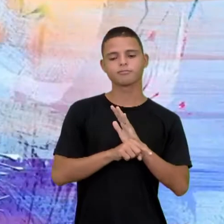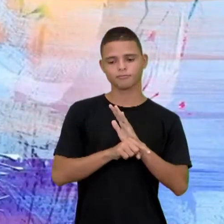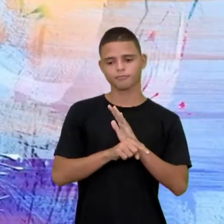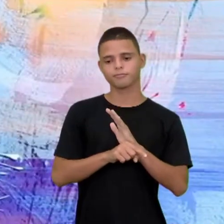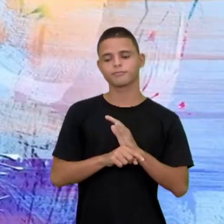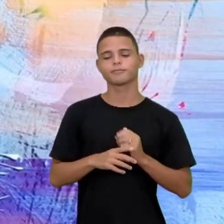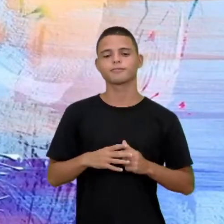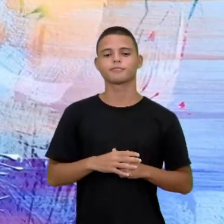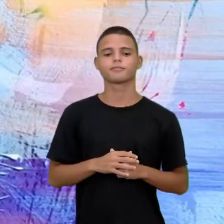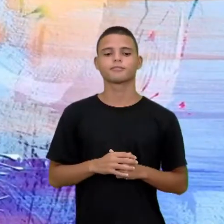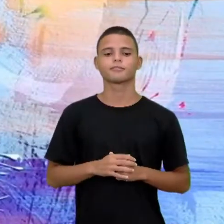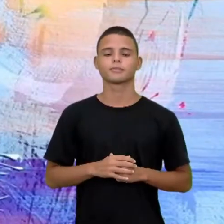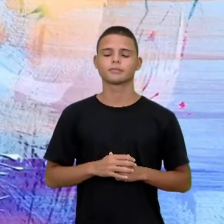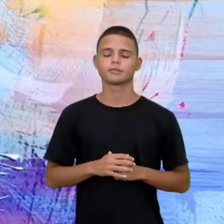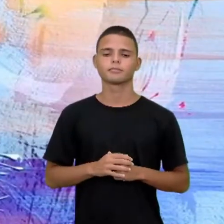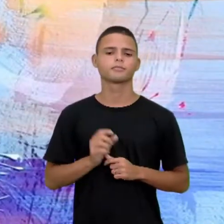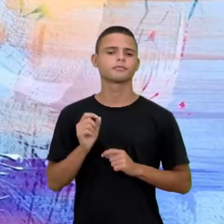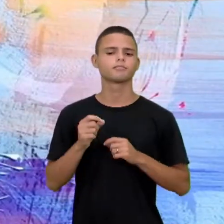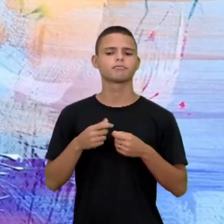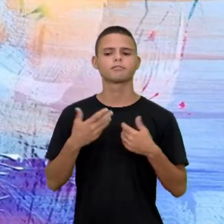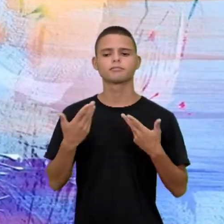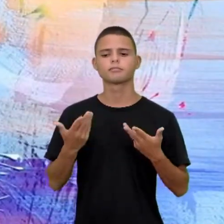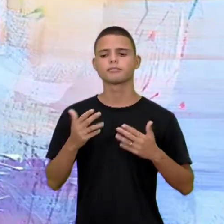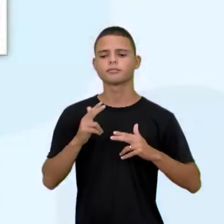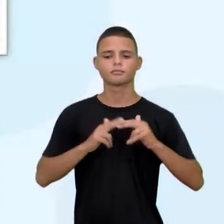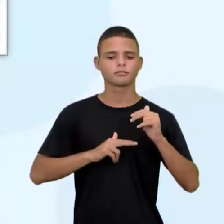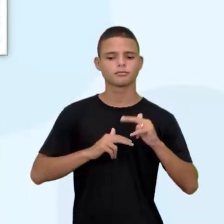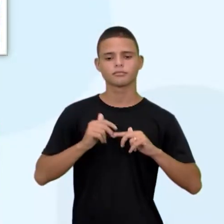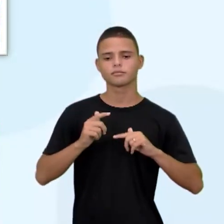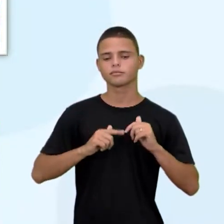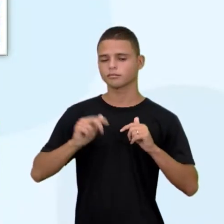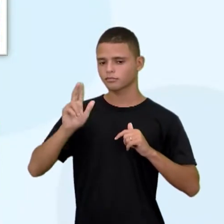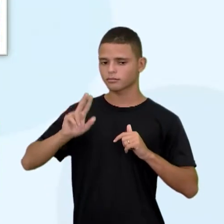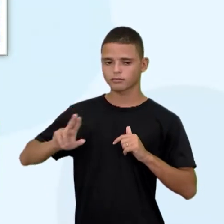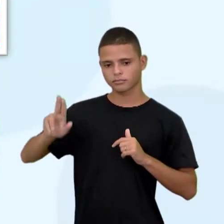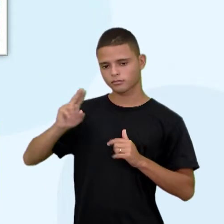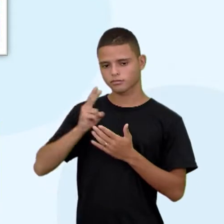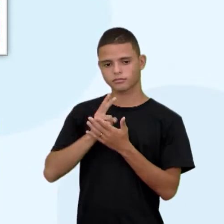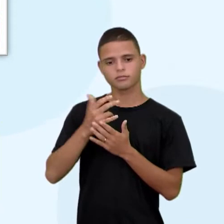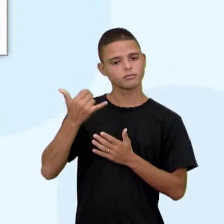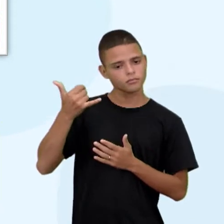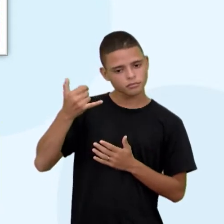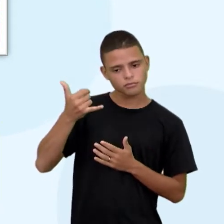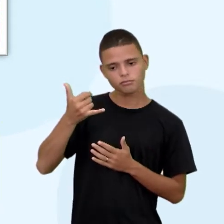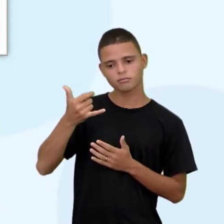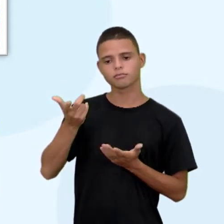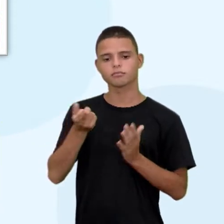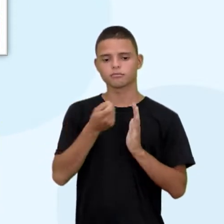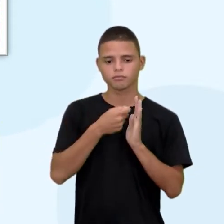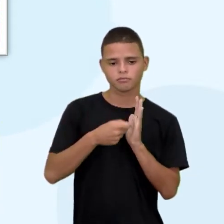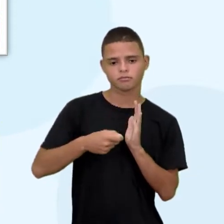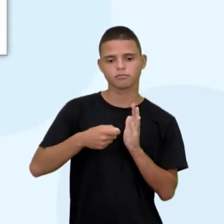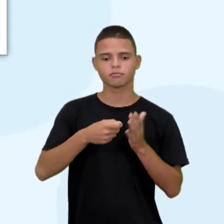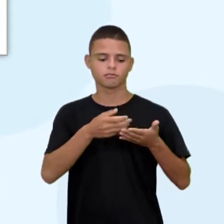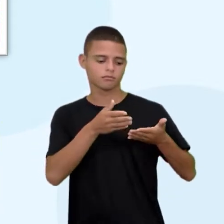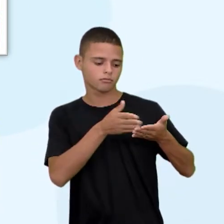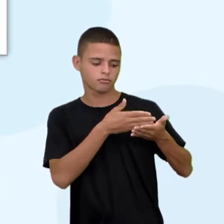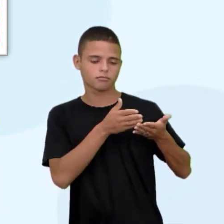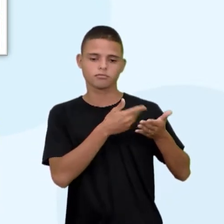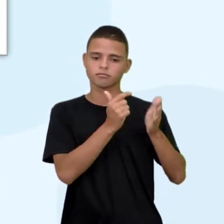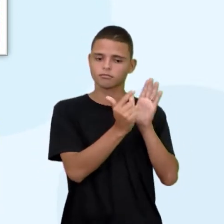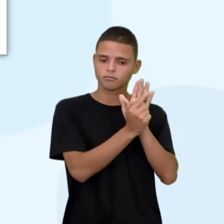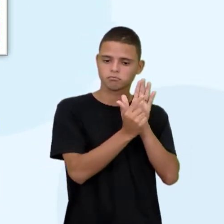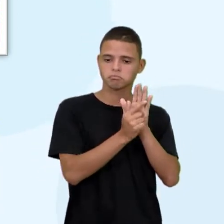mundo. E quais são os materiais, gente, que a gente utiliza? Os de sempre, lápis ou caneta, diário de bordo para registrar